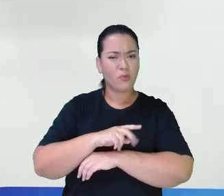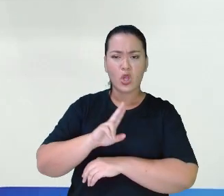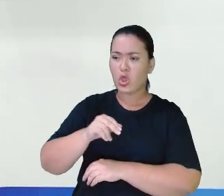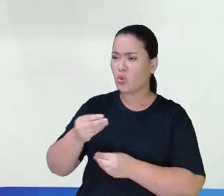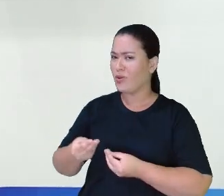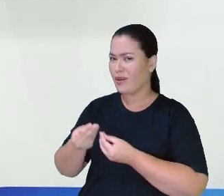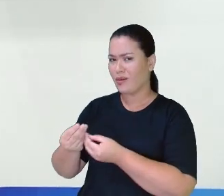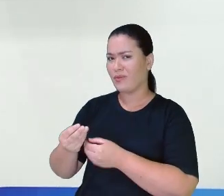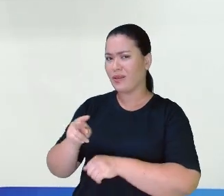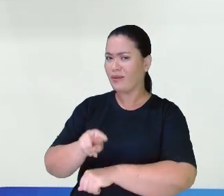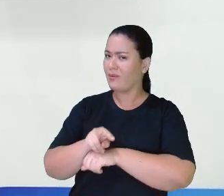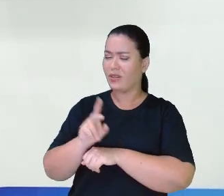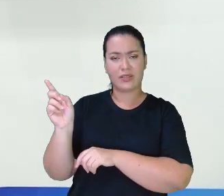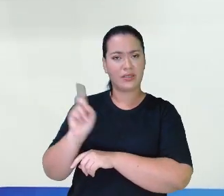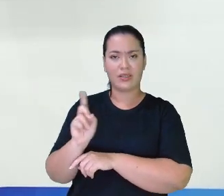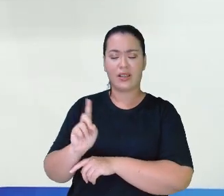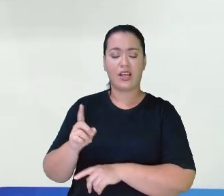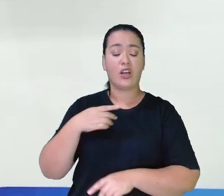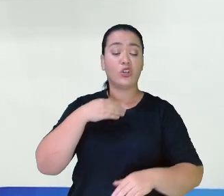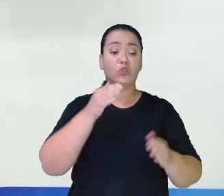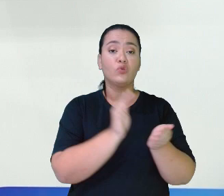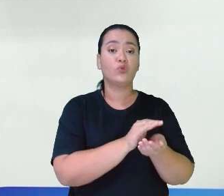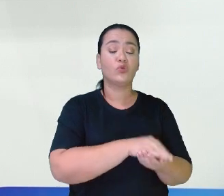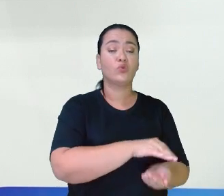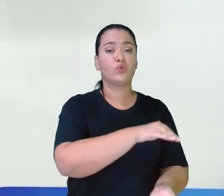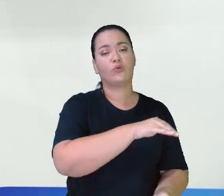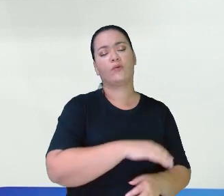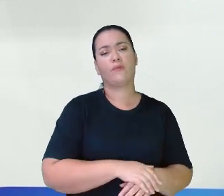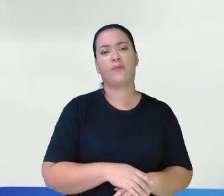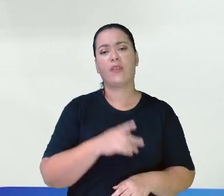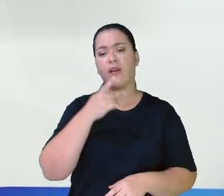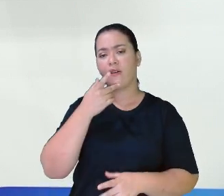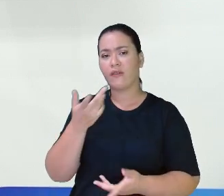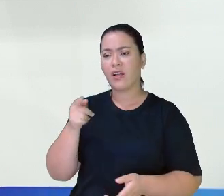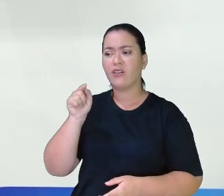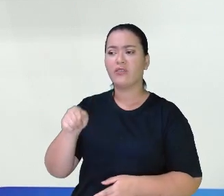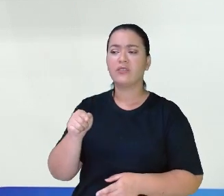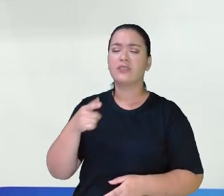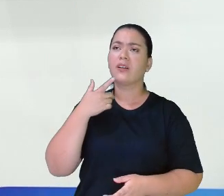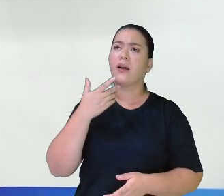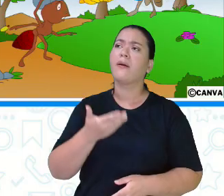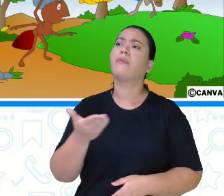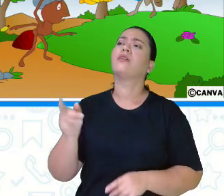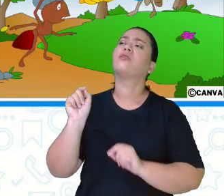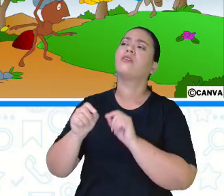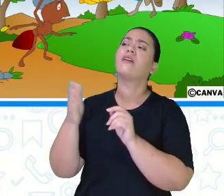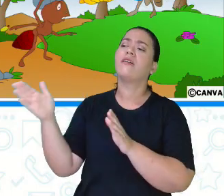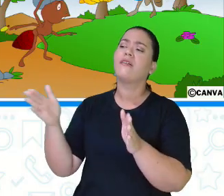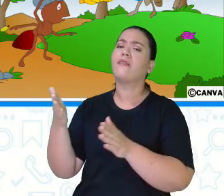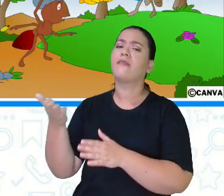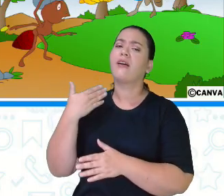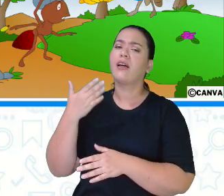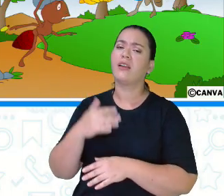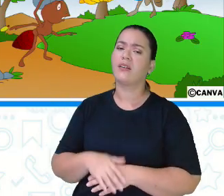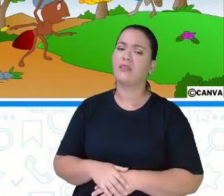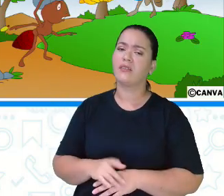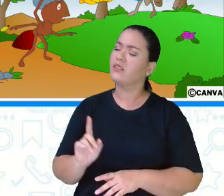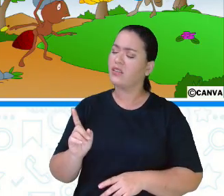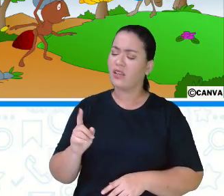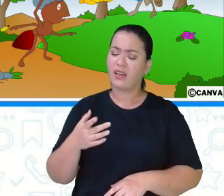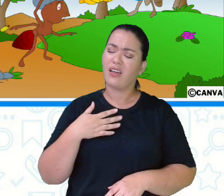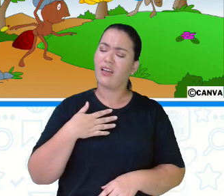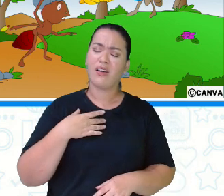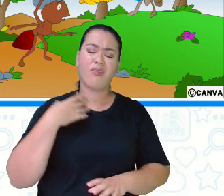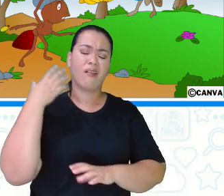dá, por isso junta. No verão em que lhe davas, a pedinte, ela pergunta. Responde a outra, eu